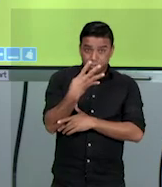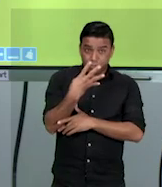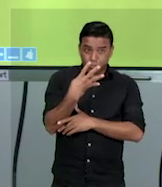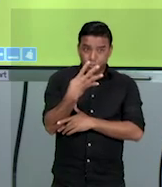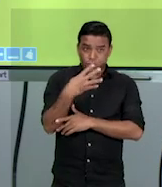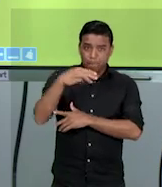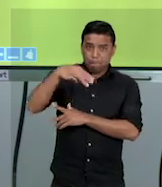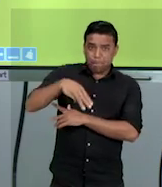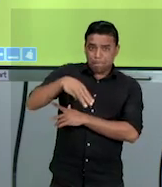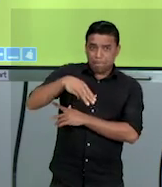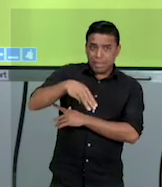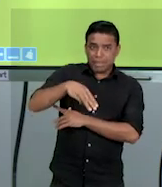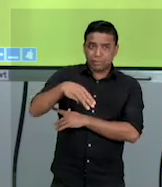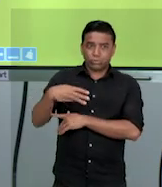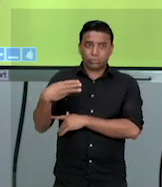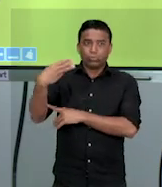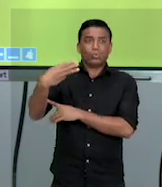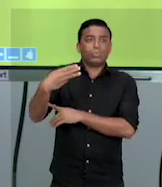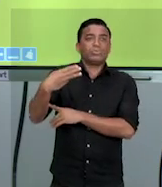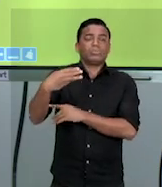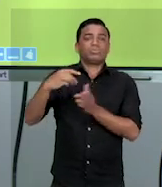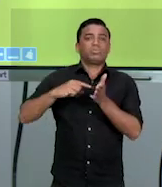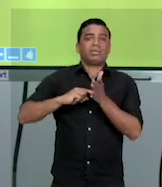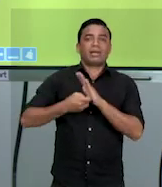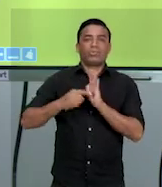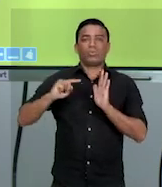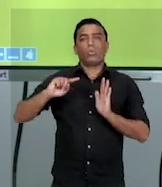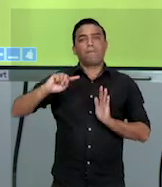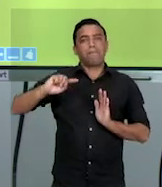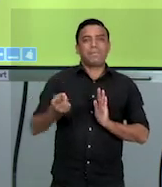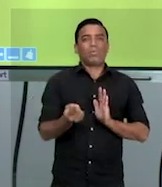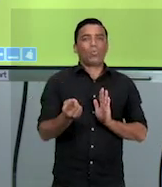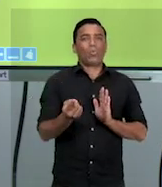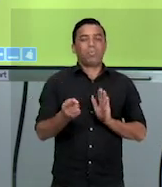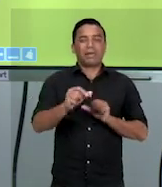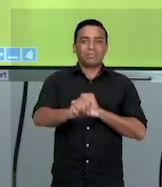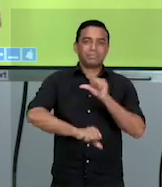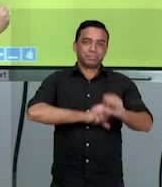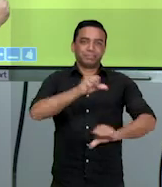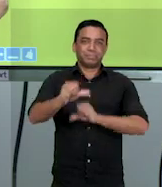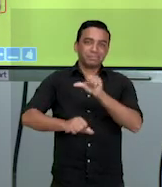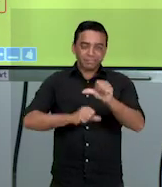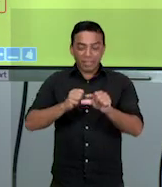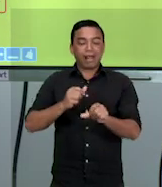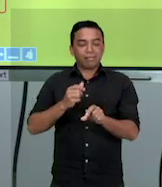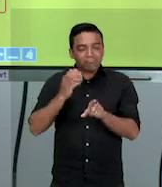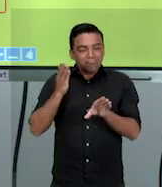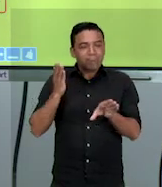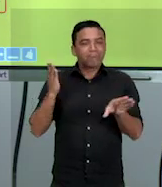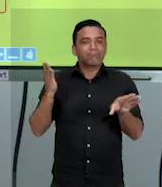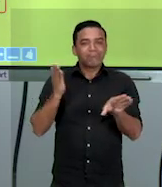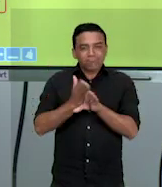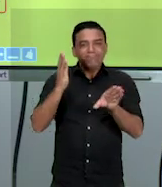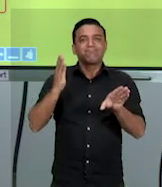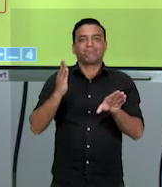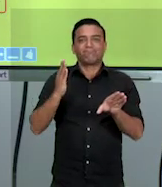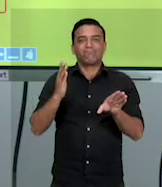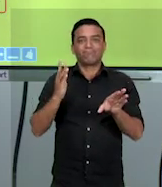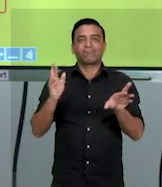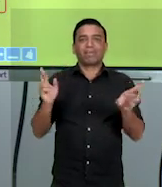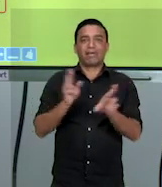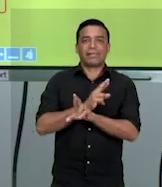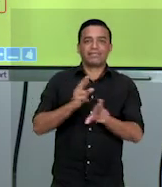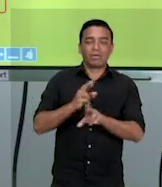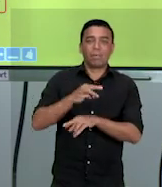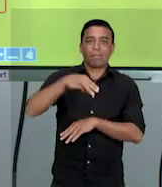e multiplicar por 1000 para transformar e encontrar a relação de